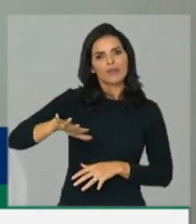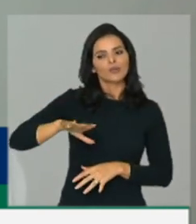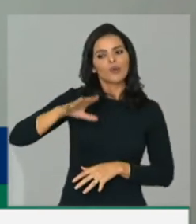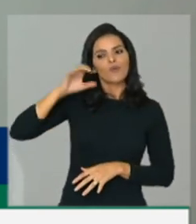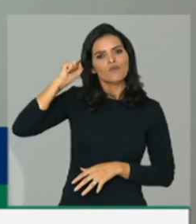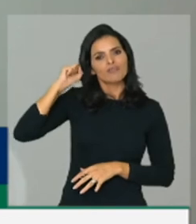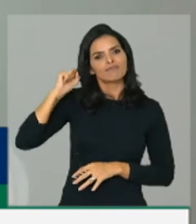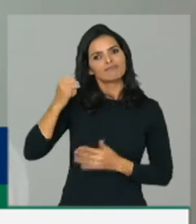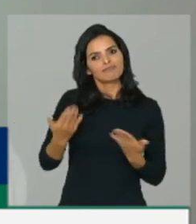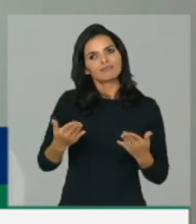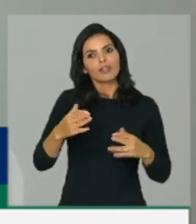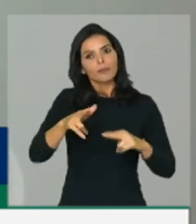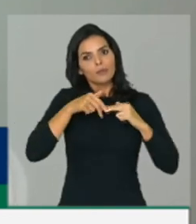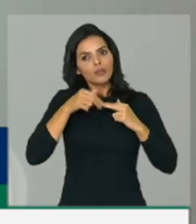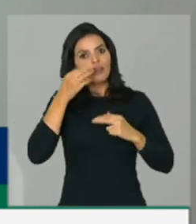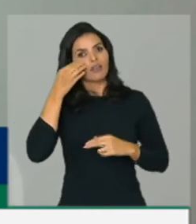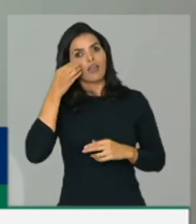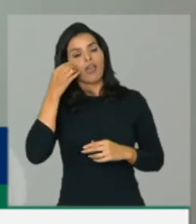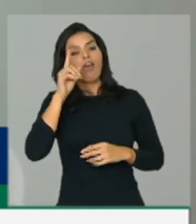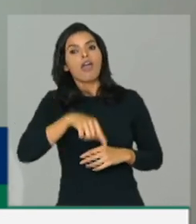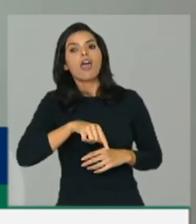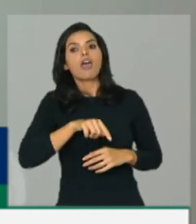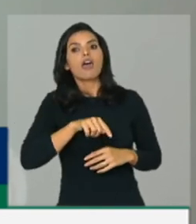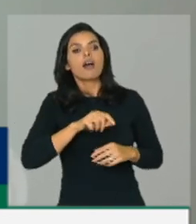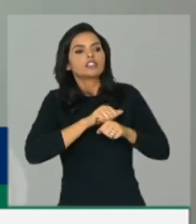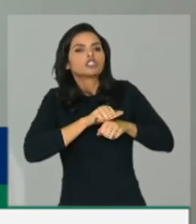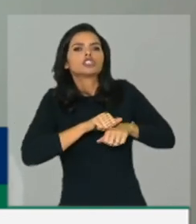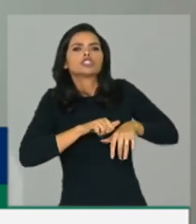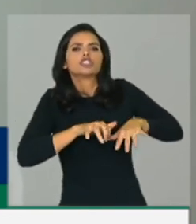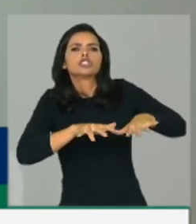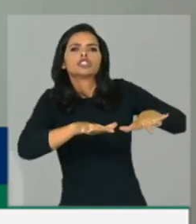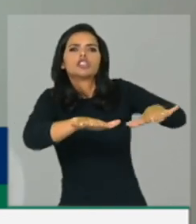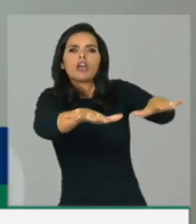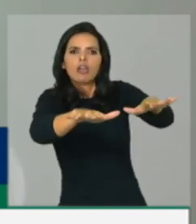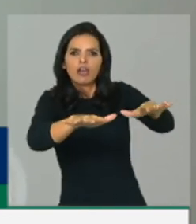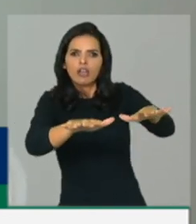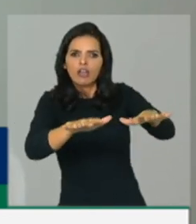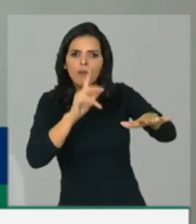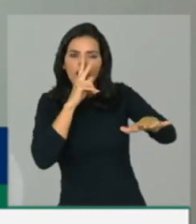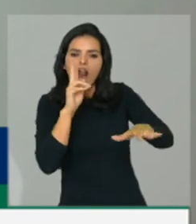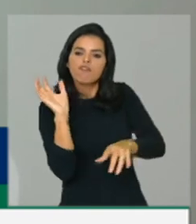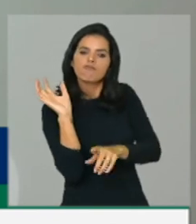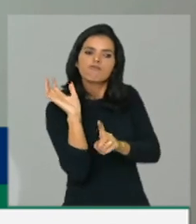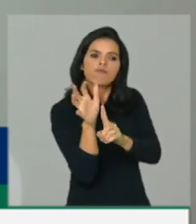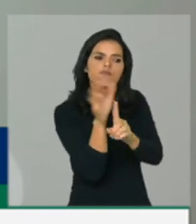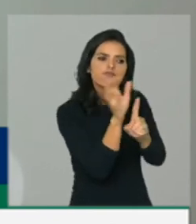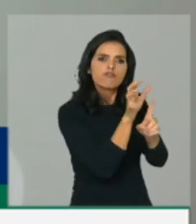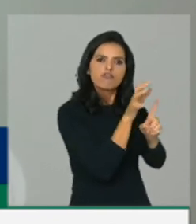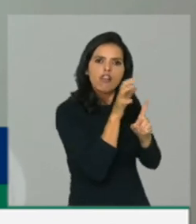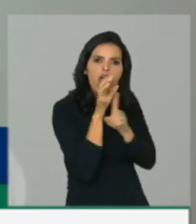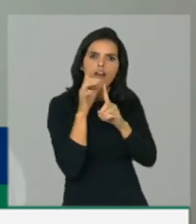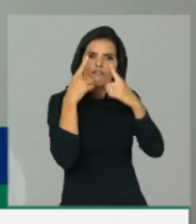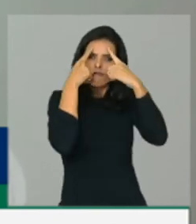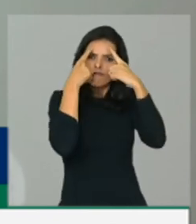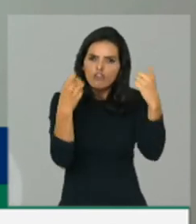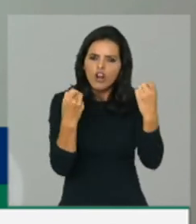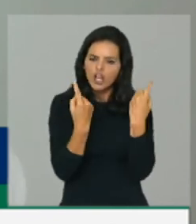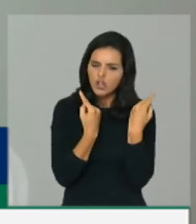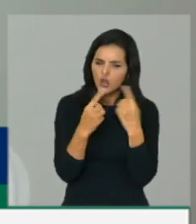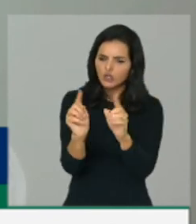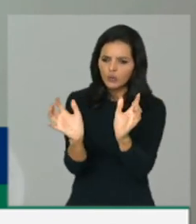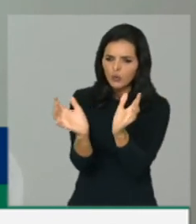isso, foi construído como uma ferramenta de disseminação e incitação da violência contra grupos